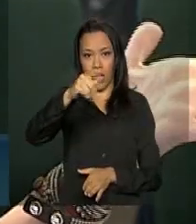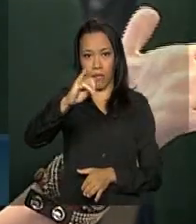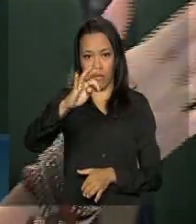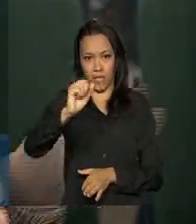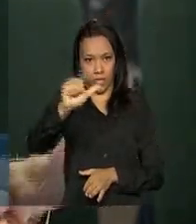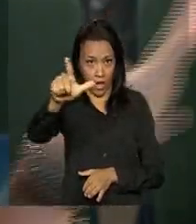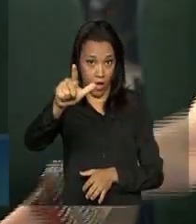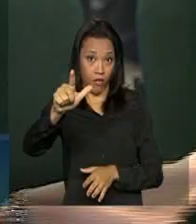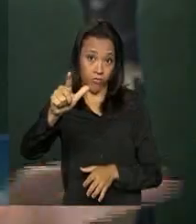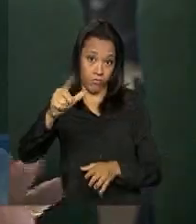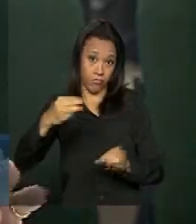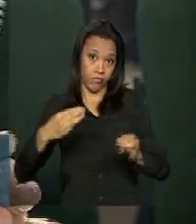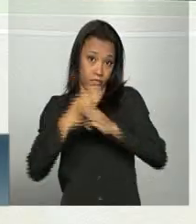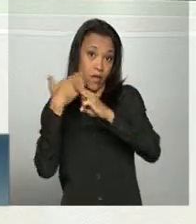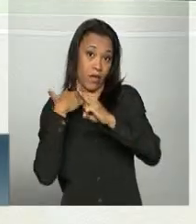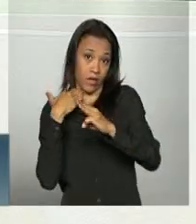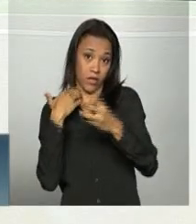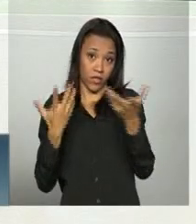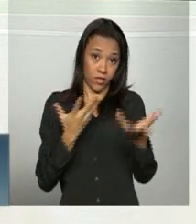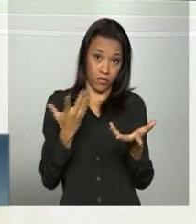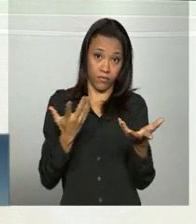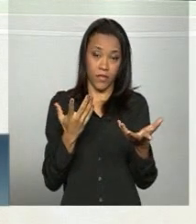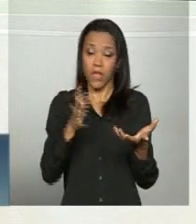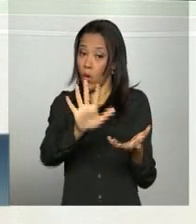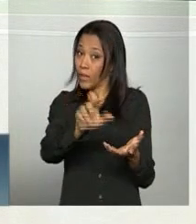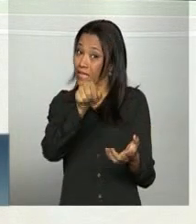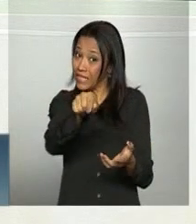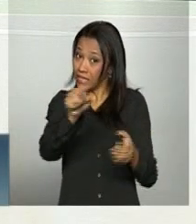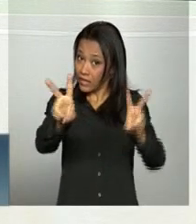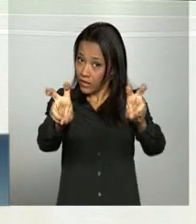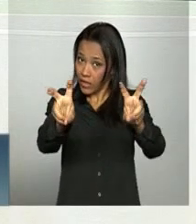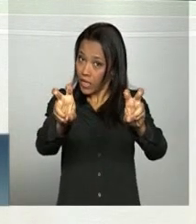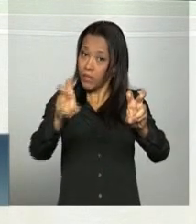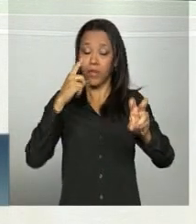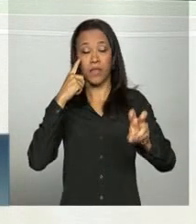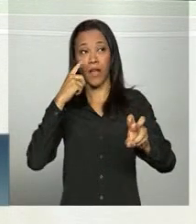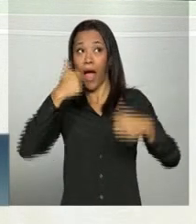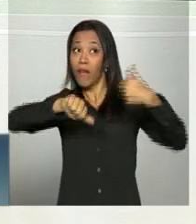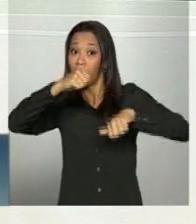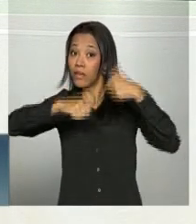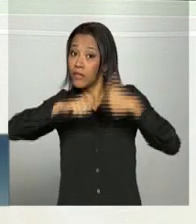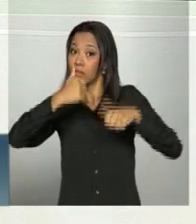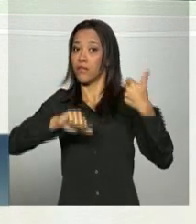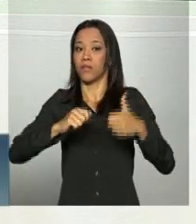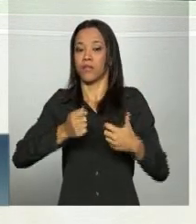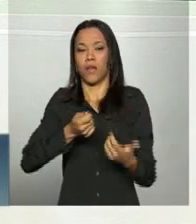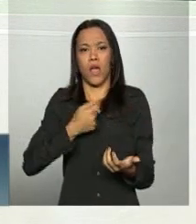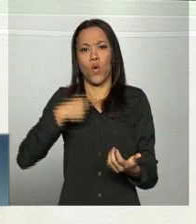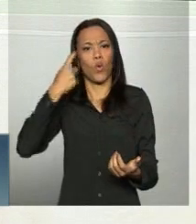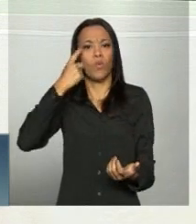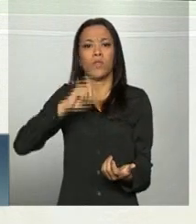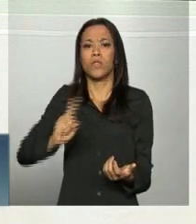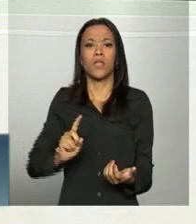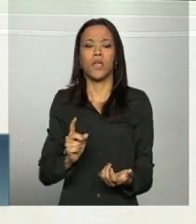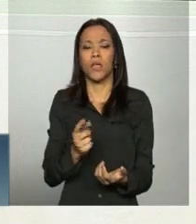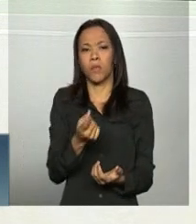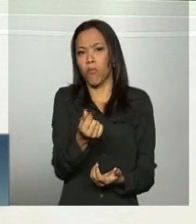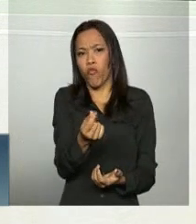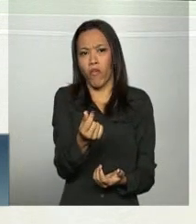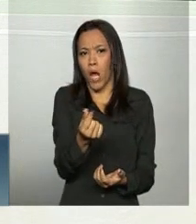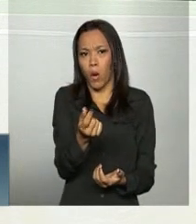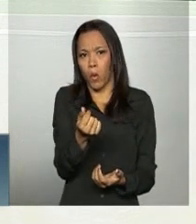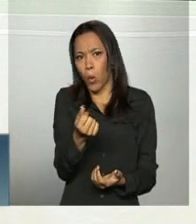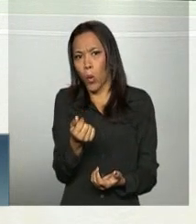uma possibilidade ou não? Isso não está sendo analisado, tá certo? Eu não sei qual o valor de